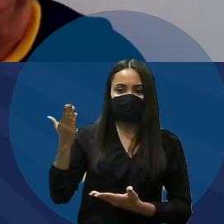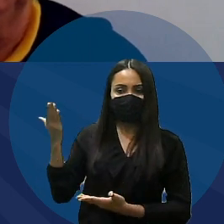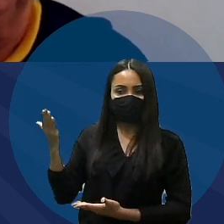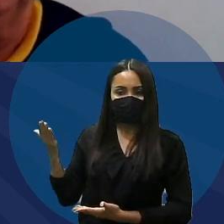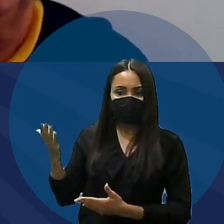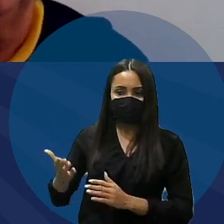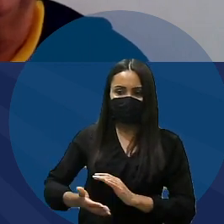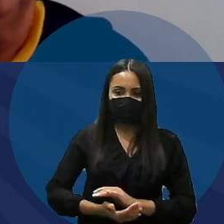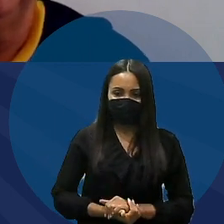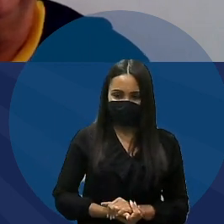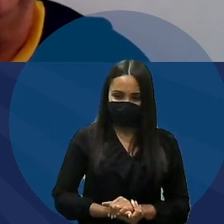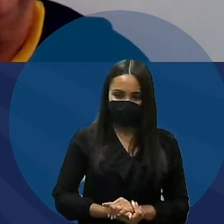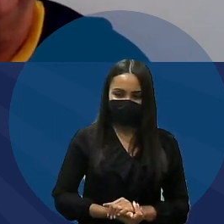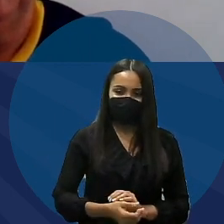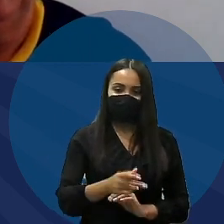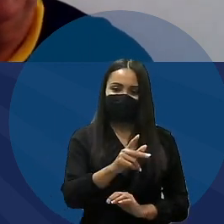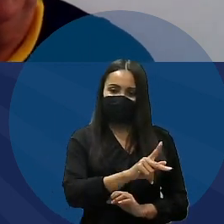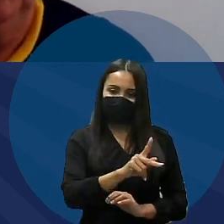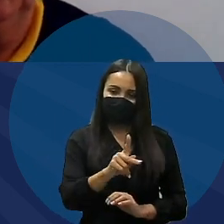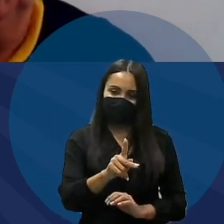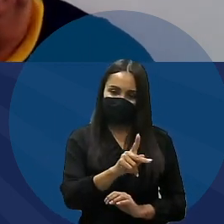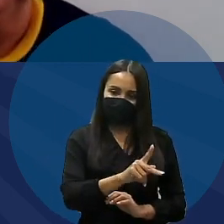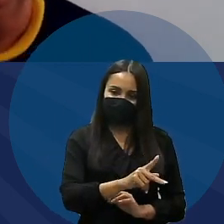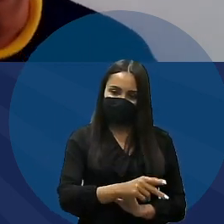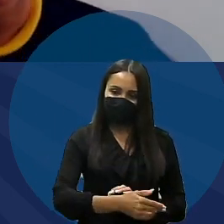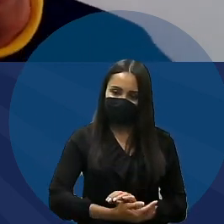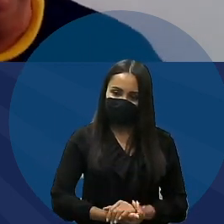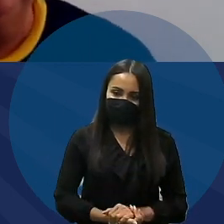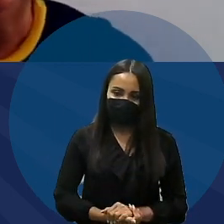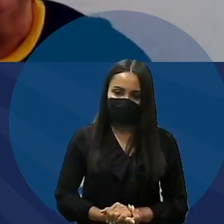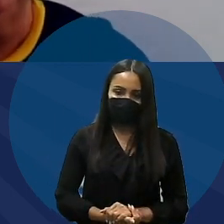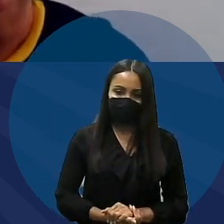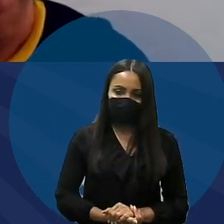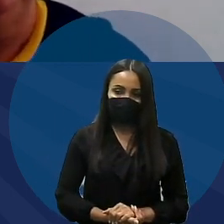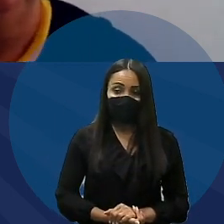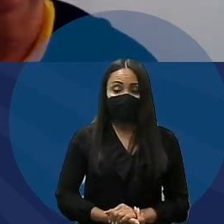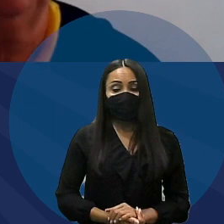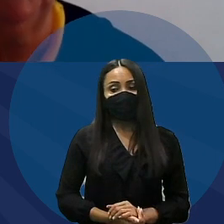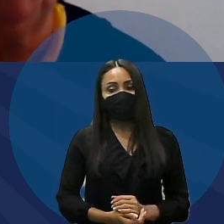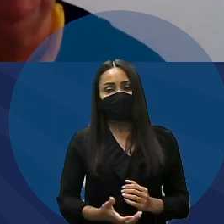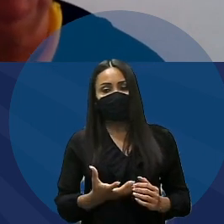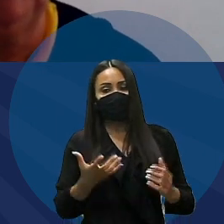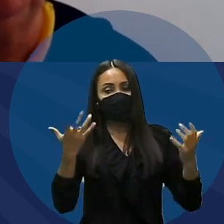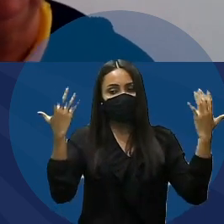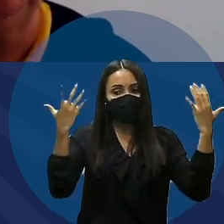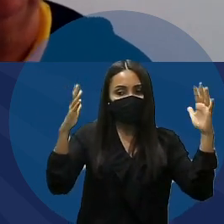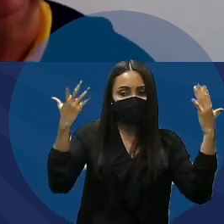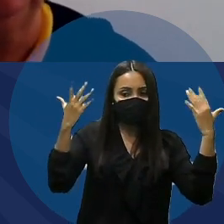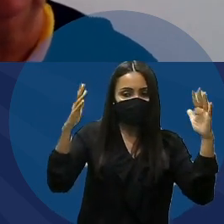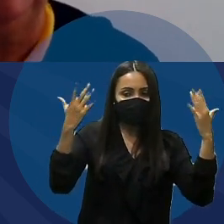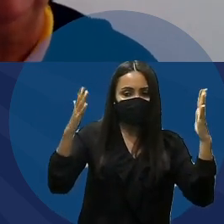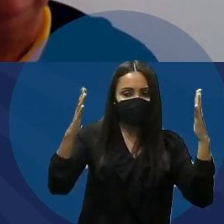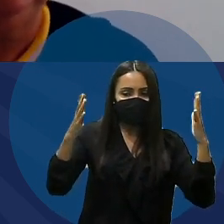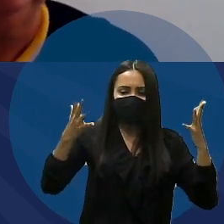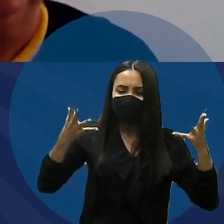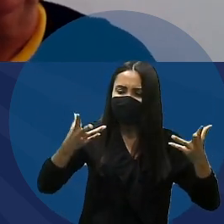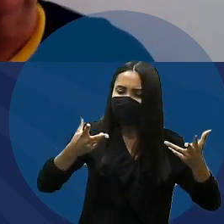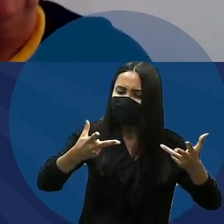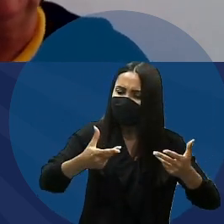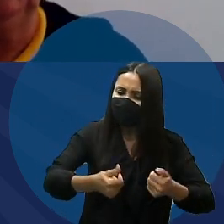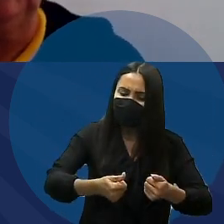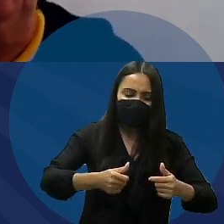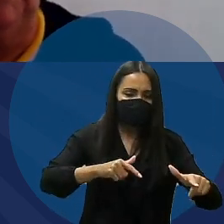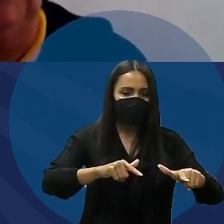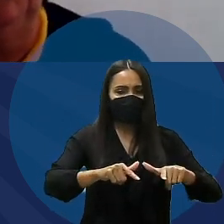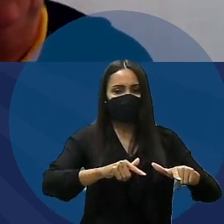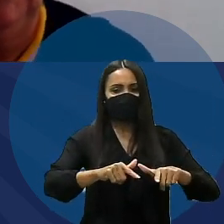professor, eu só tenho a parabenizar, né, trabalho maravilhoso, toda a EREM de